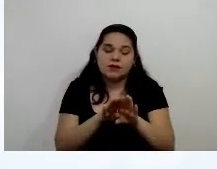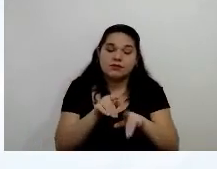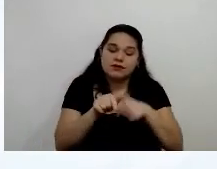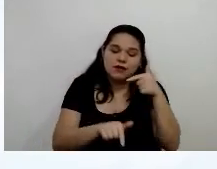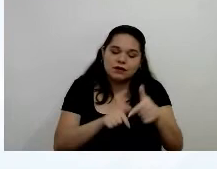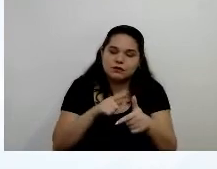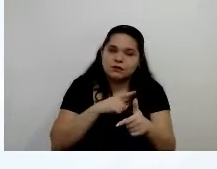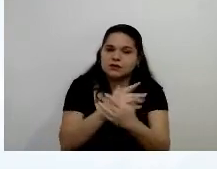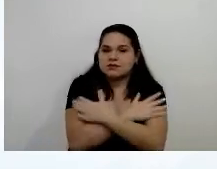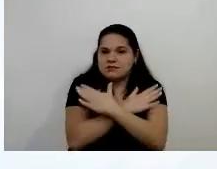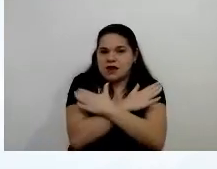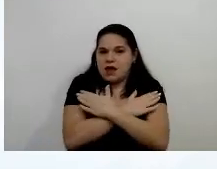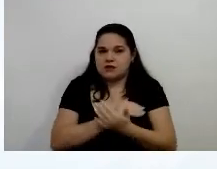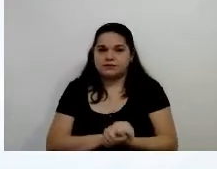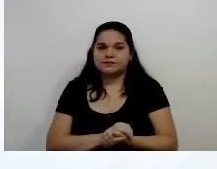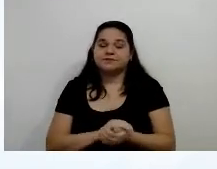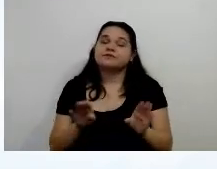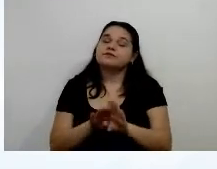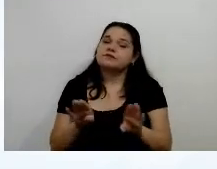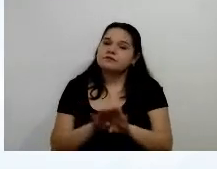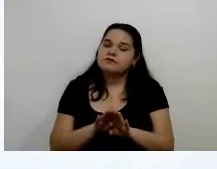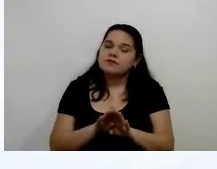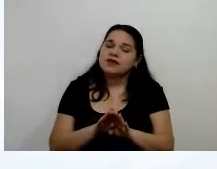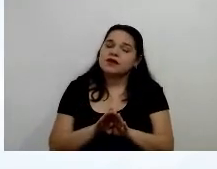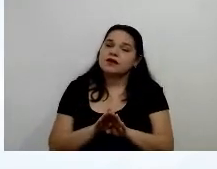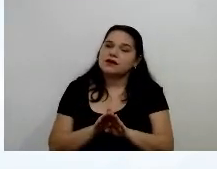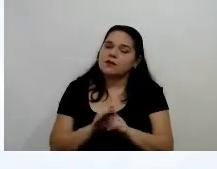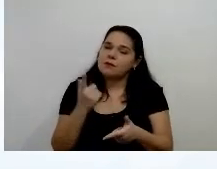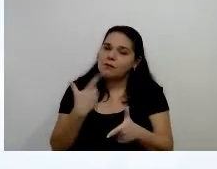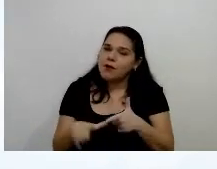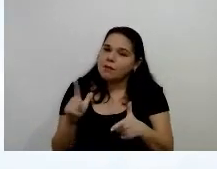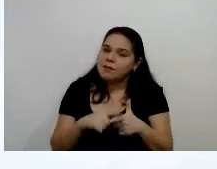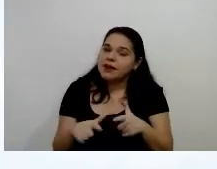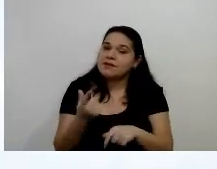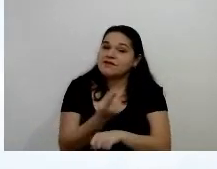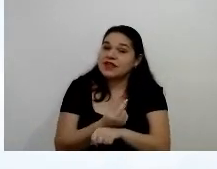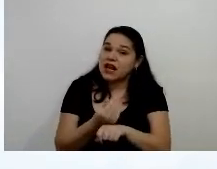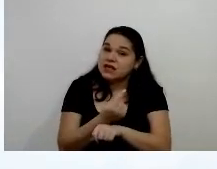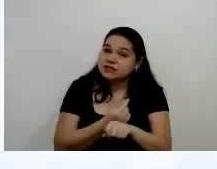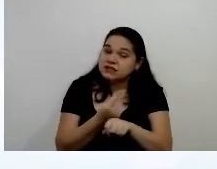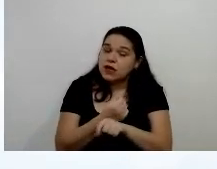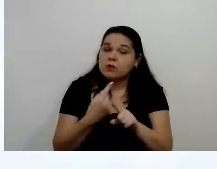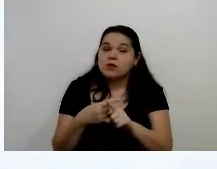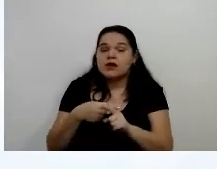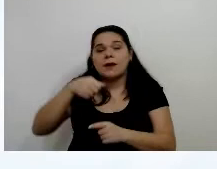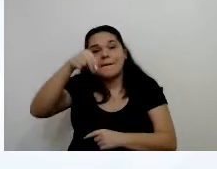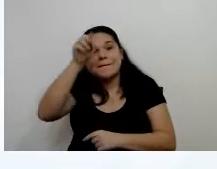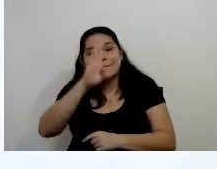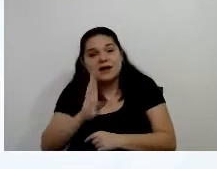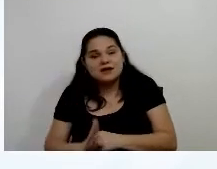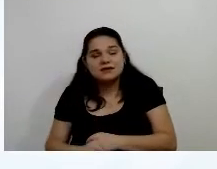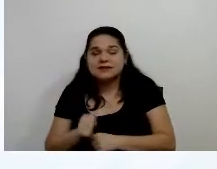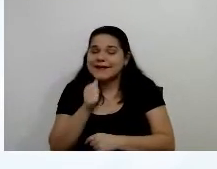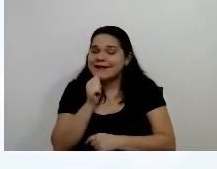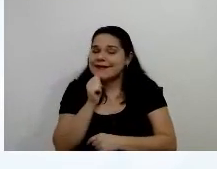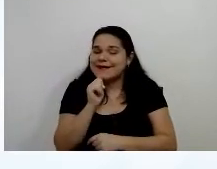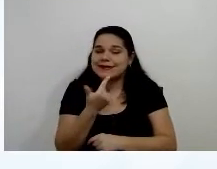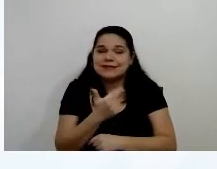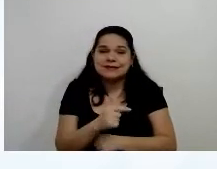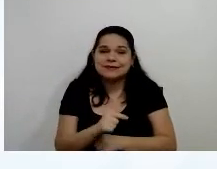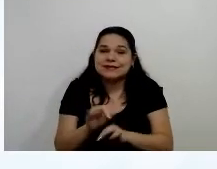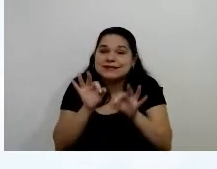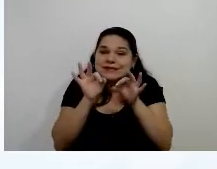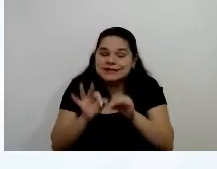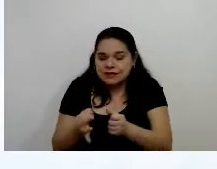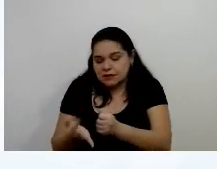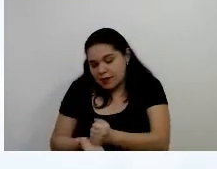emprego. Nós enfrentamos a questão financeira, porque o Brasil ainda não tem, né, com certeza, um